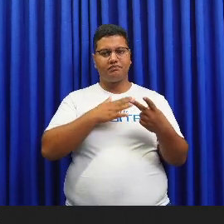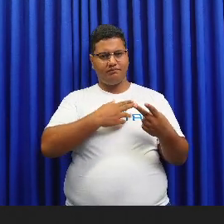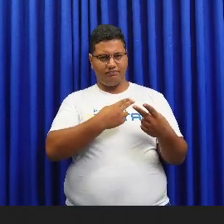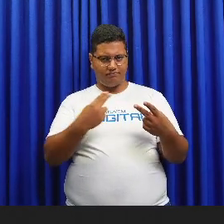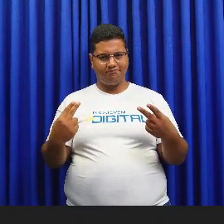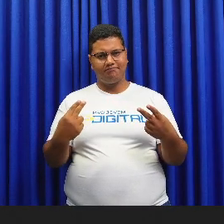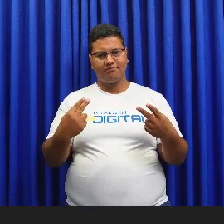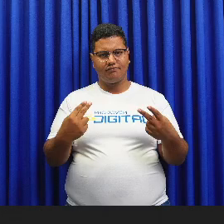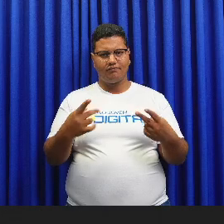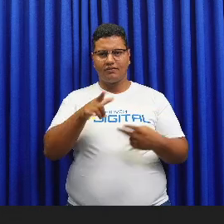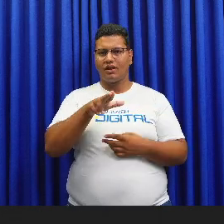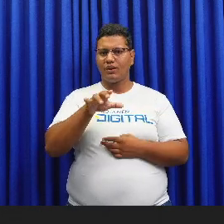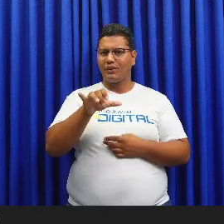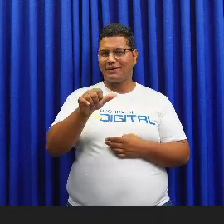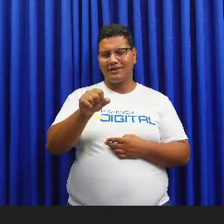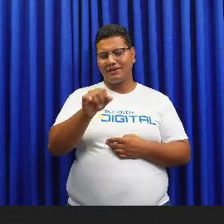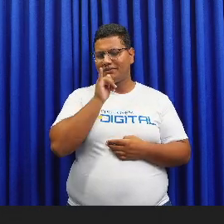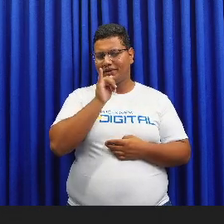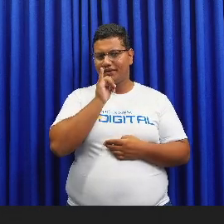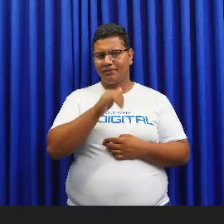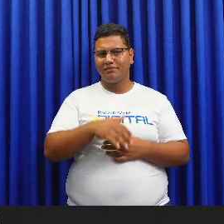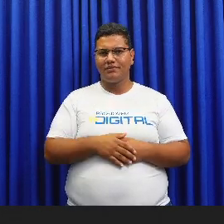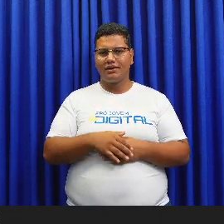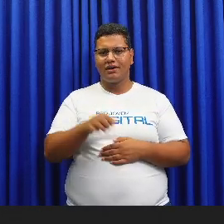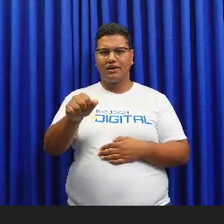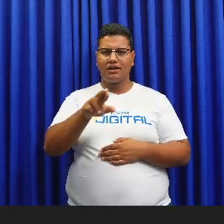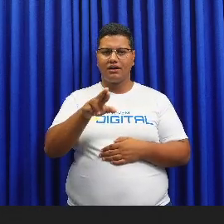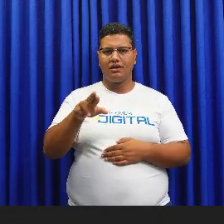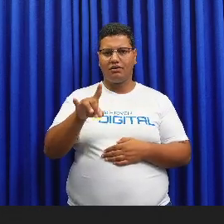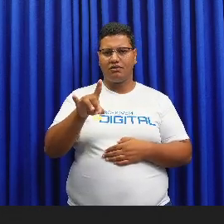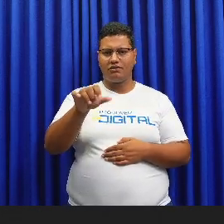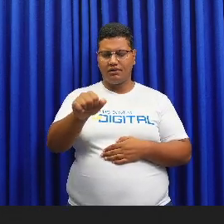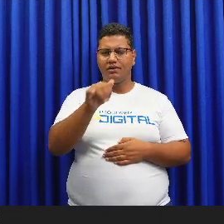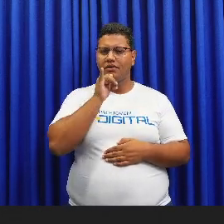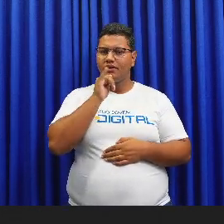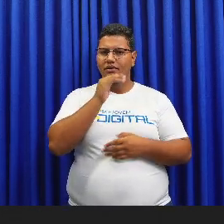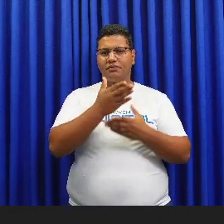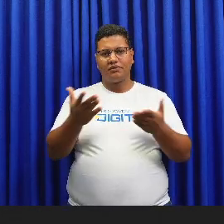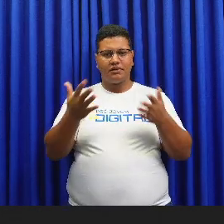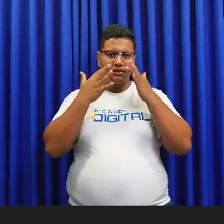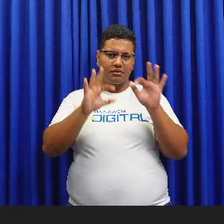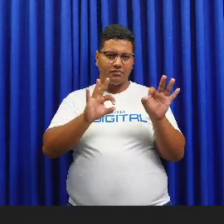nome. Meu nome aqui é Lucas Arruda, só um exemplo aqui para você.